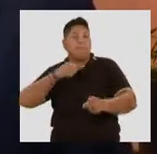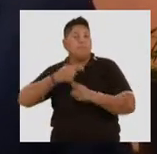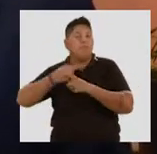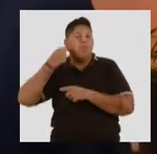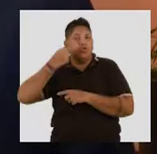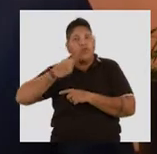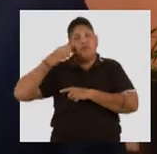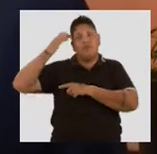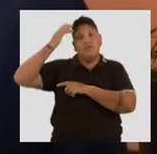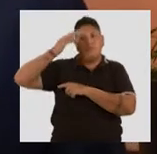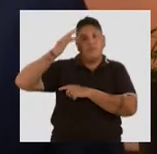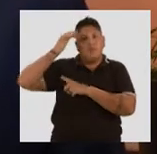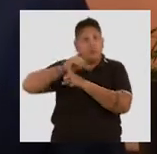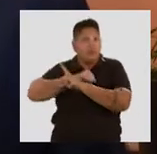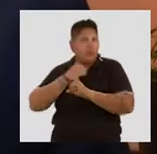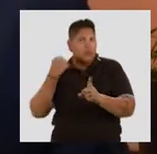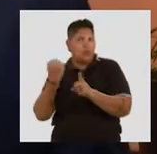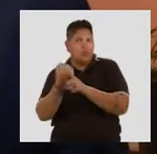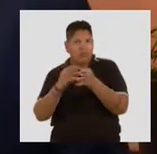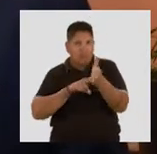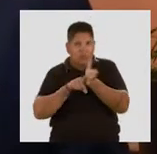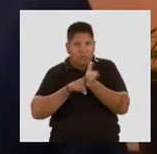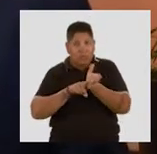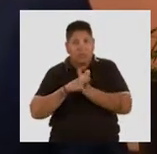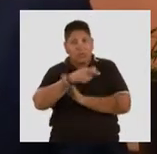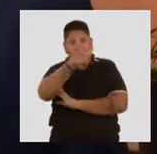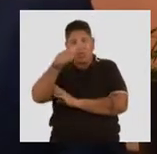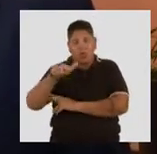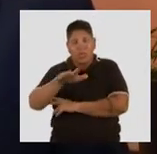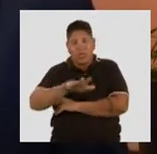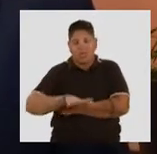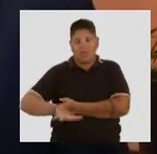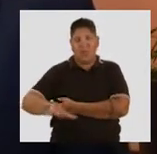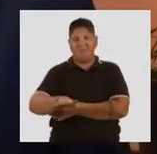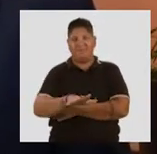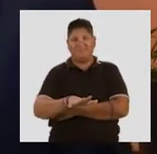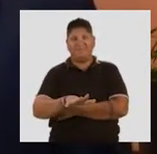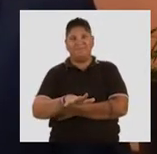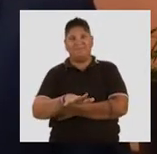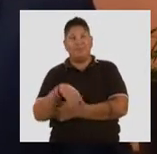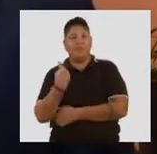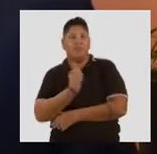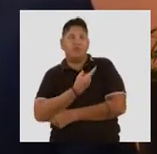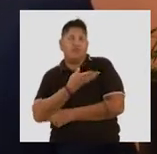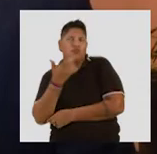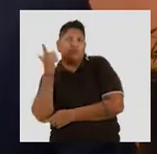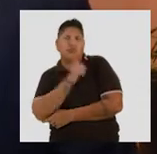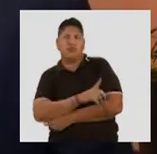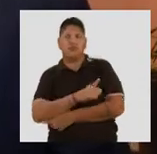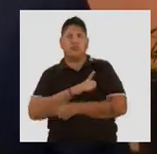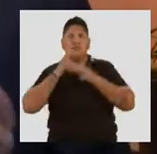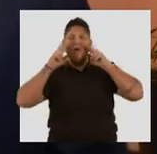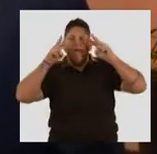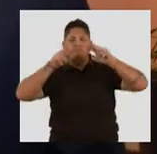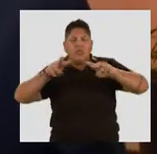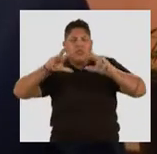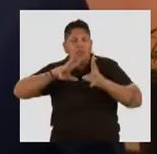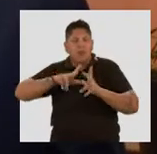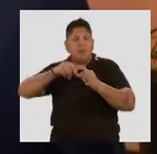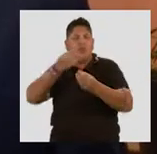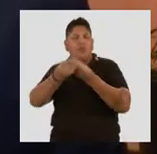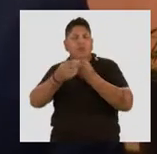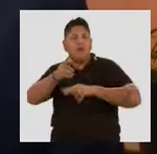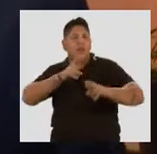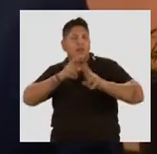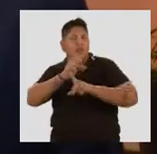mas também no campo da filosofia, da sociologia e outras áreas do conhecimento humano, para que nós possamos ter uma visão mais ampla do mundo